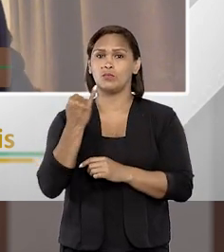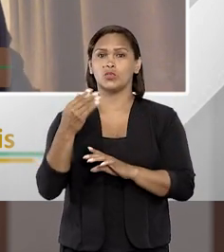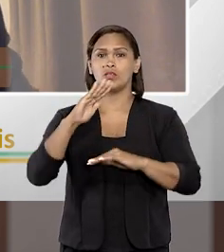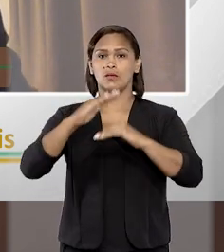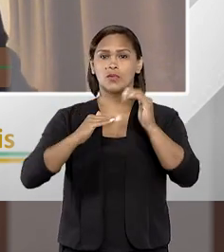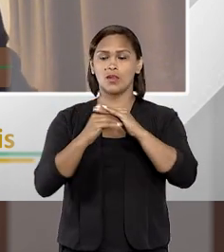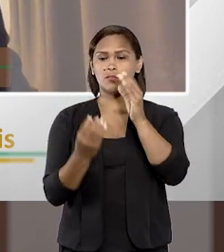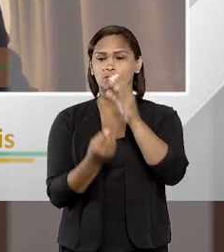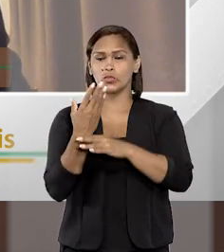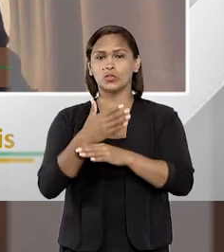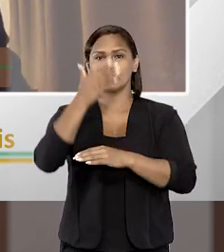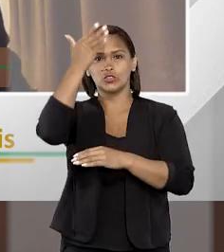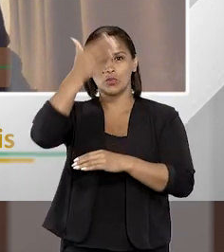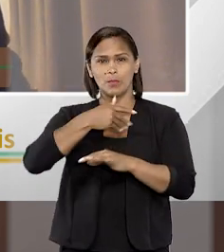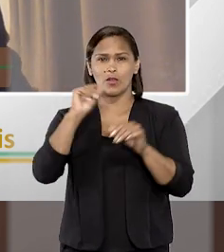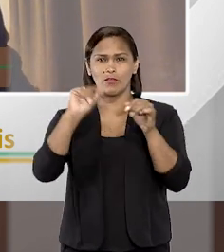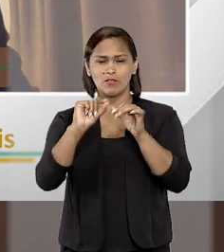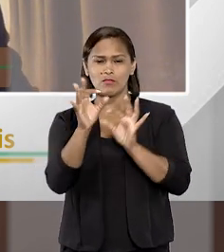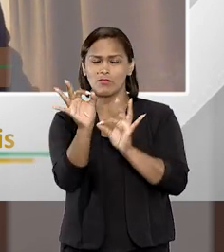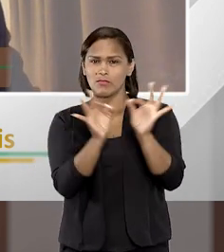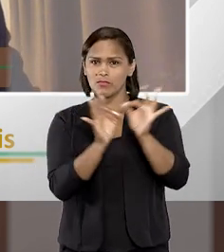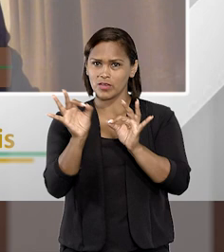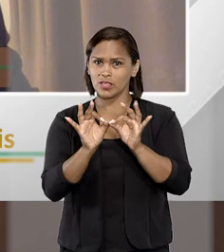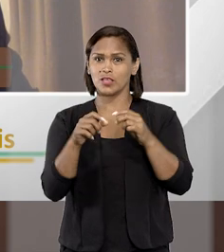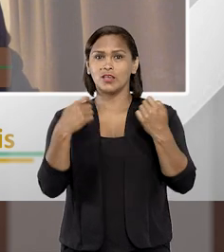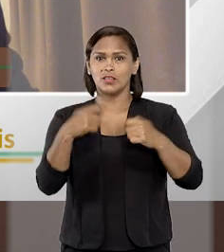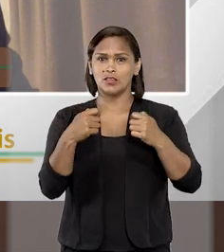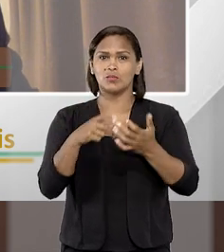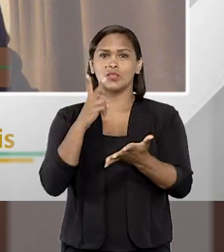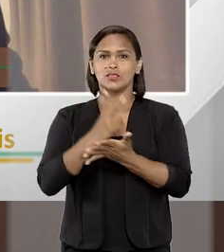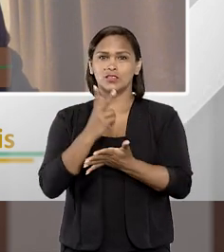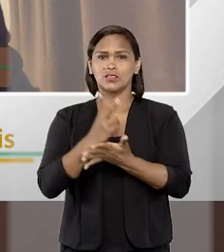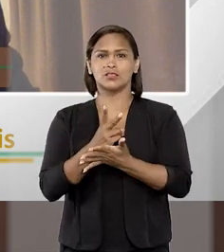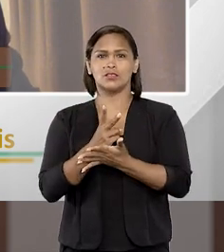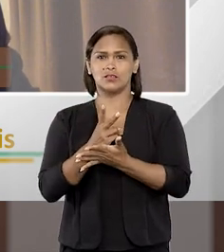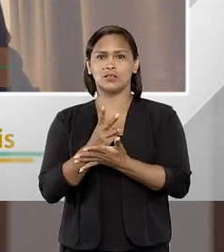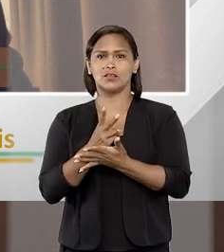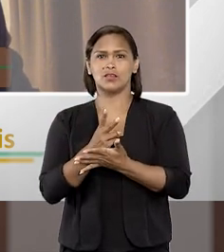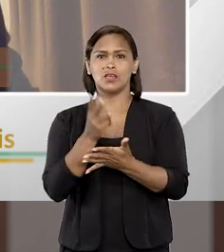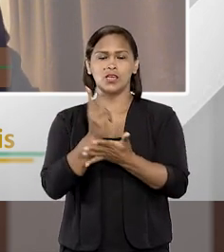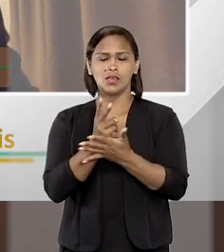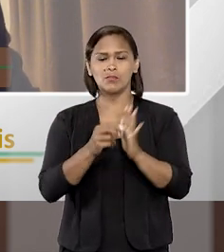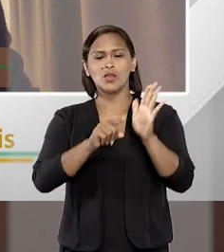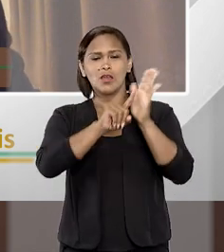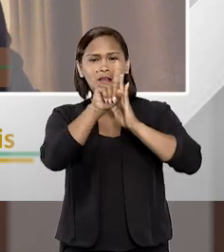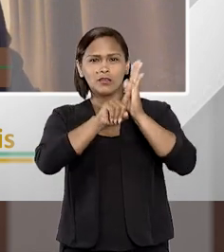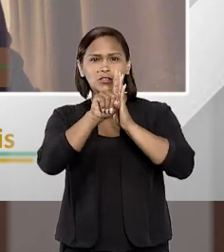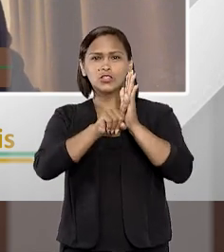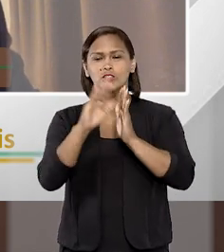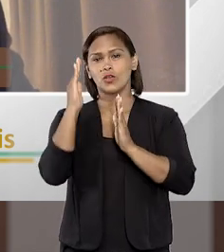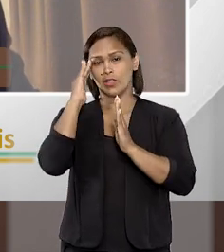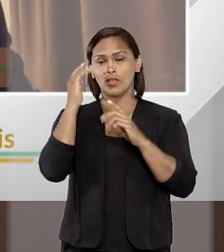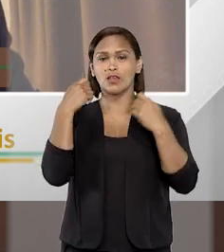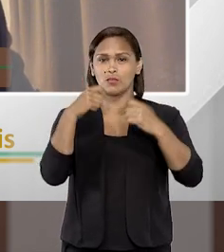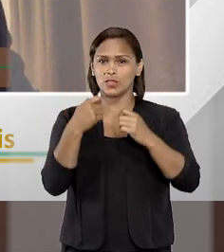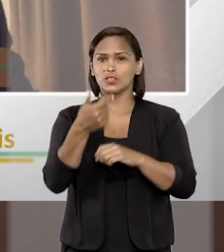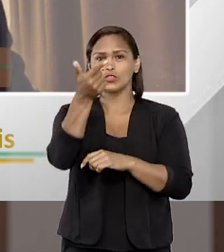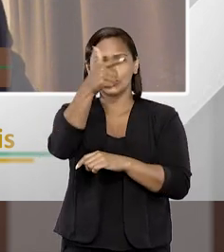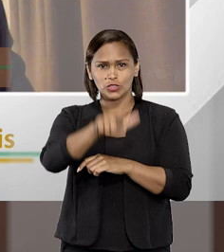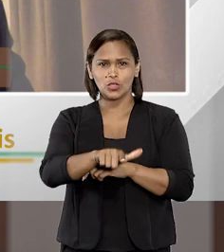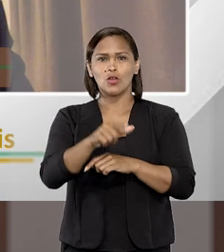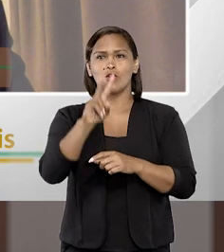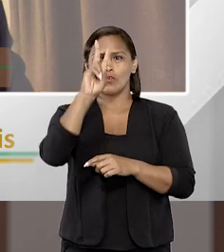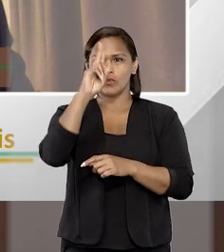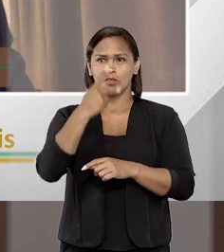para a produção de prova bem feita e deve ser sempre feita sempre que as investigações entenderem que é necessário